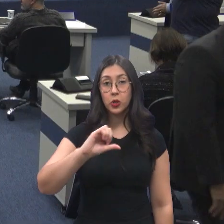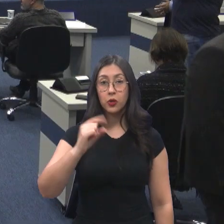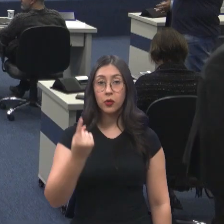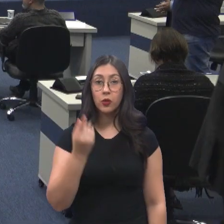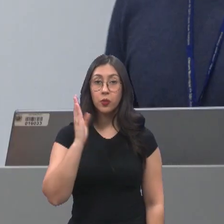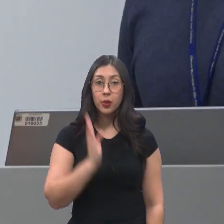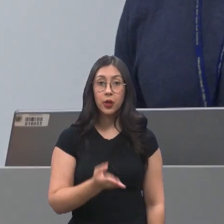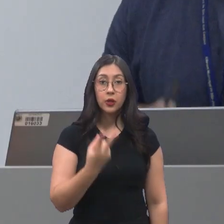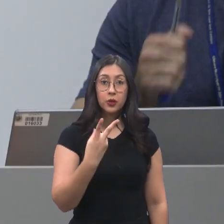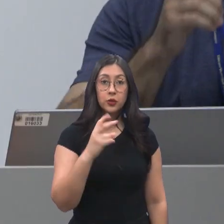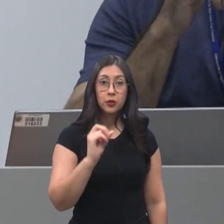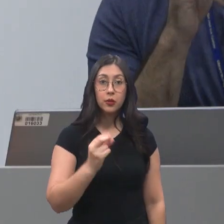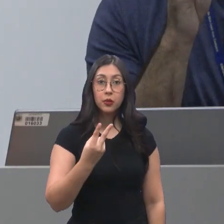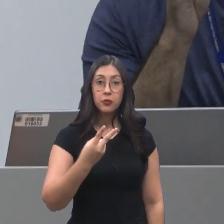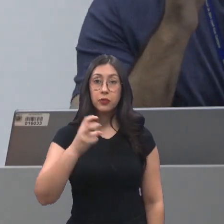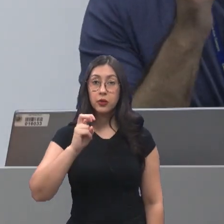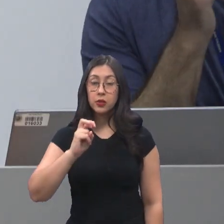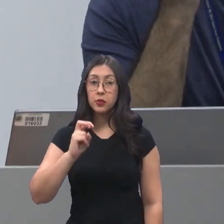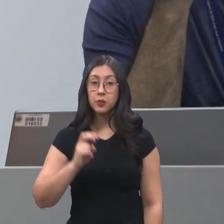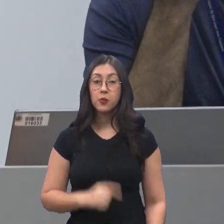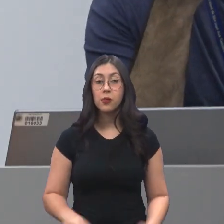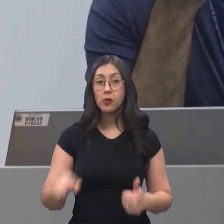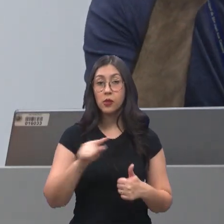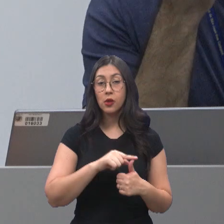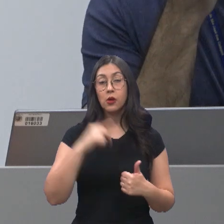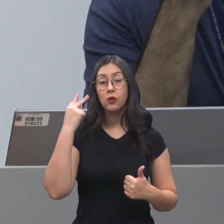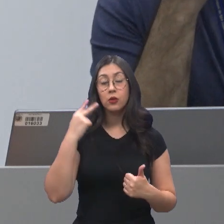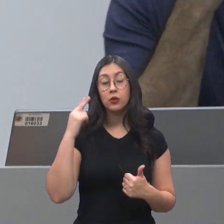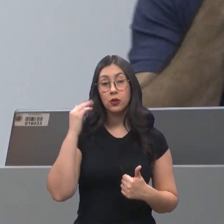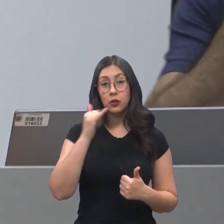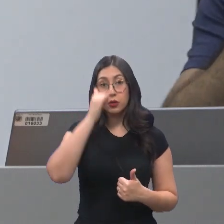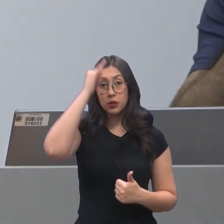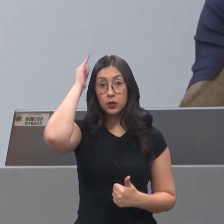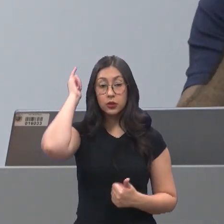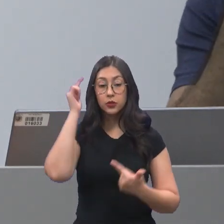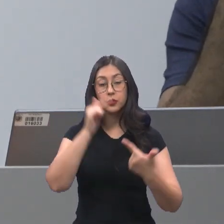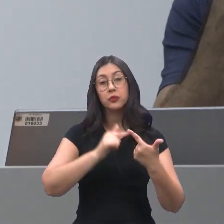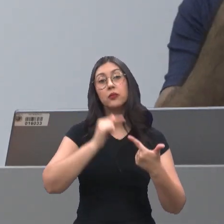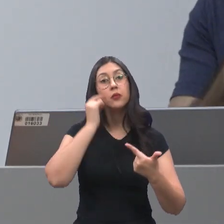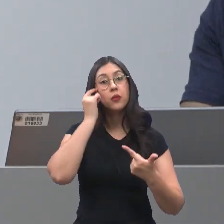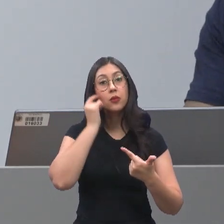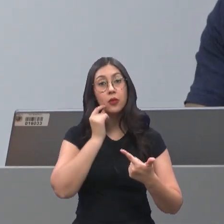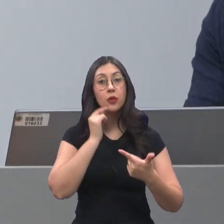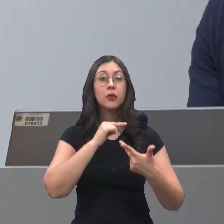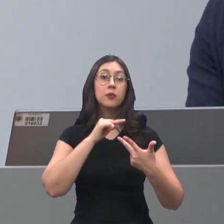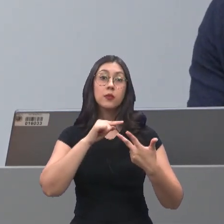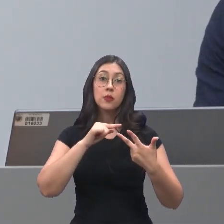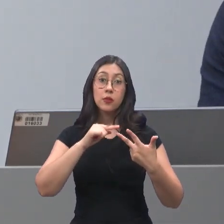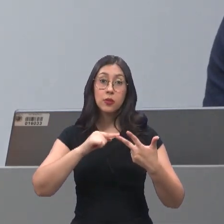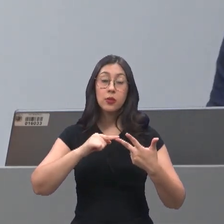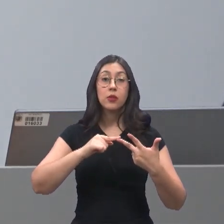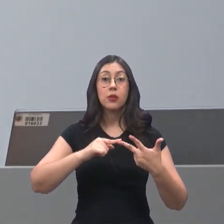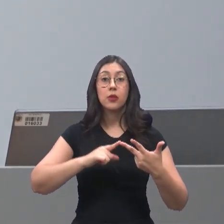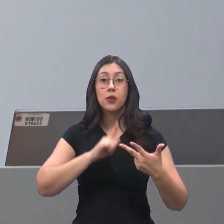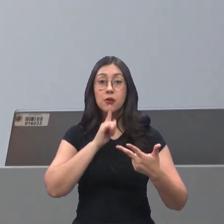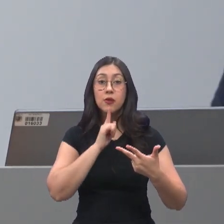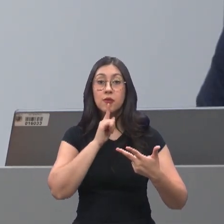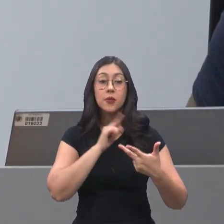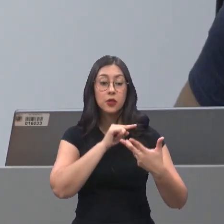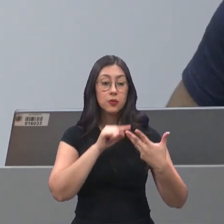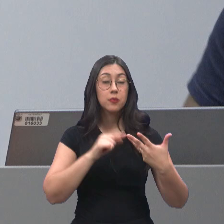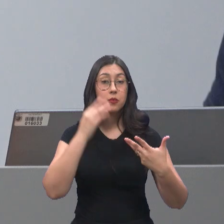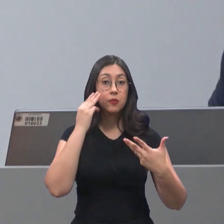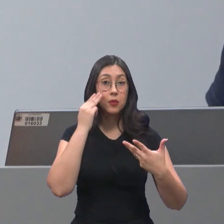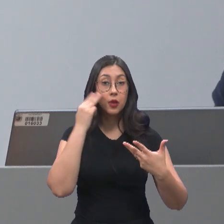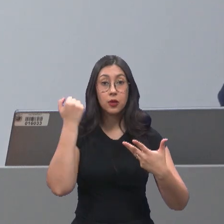891/2025, formada pelos vereadores Sidney Campos, Gilson Campos, Sérgio Camargo, Marcão da Academia,